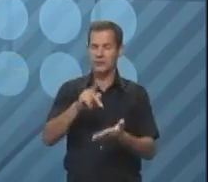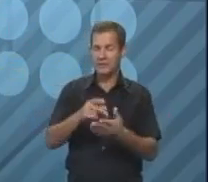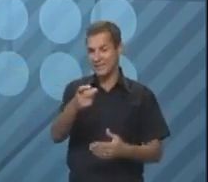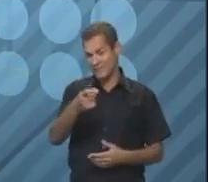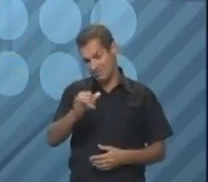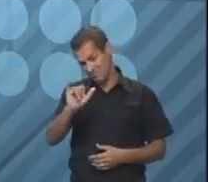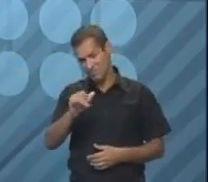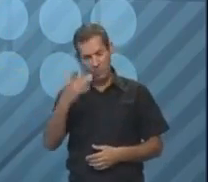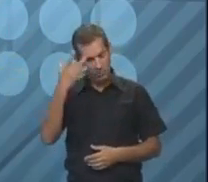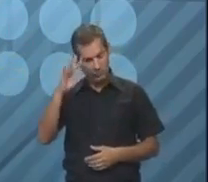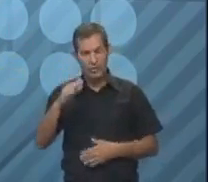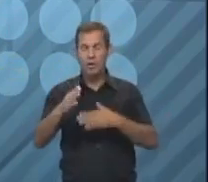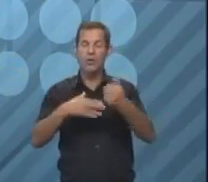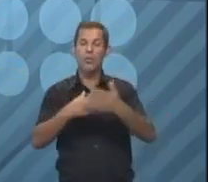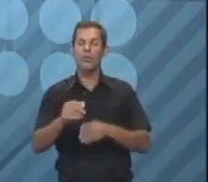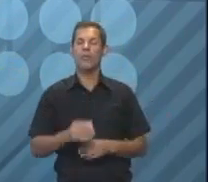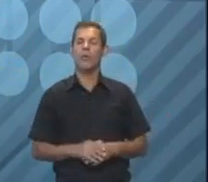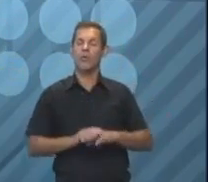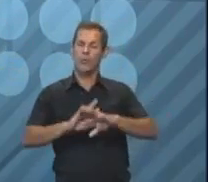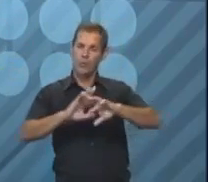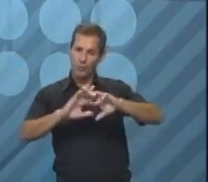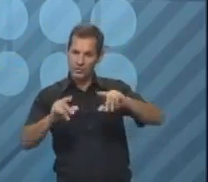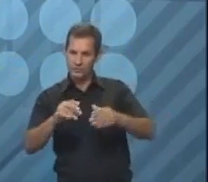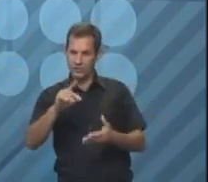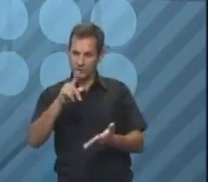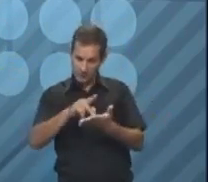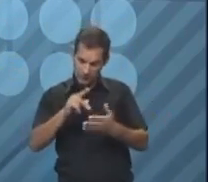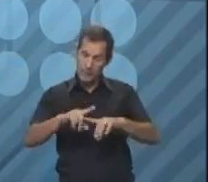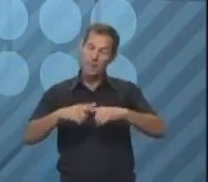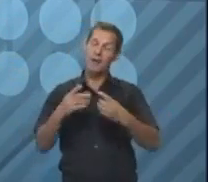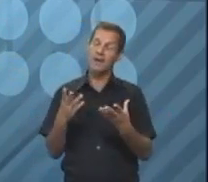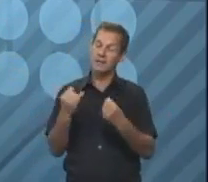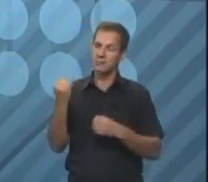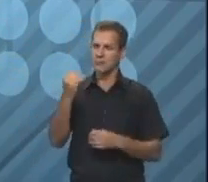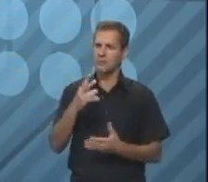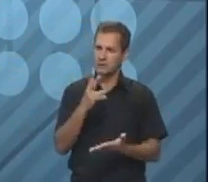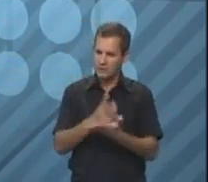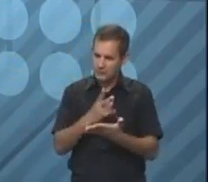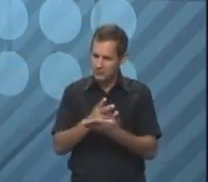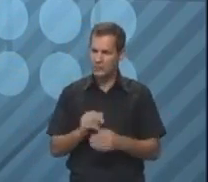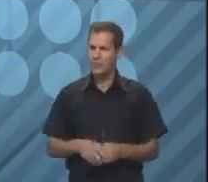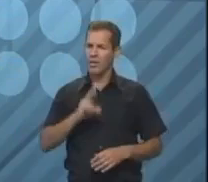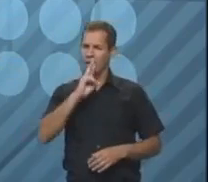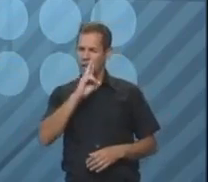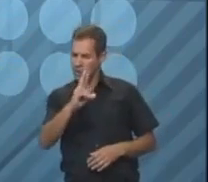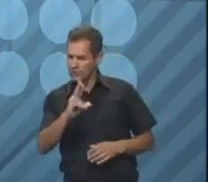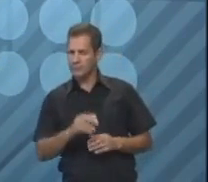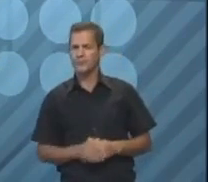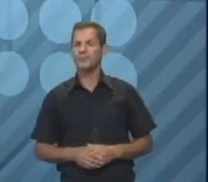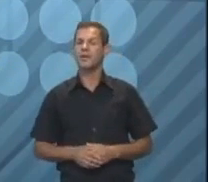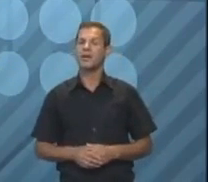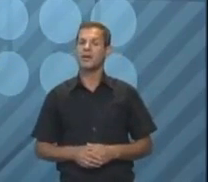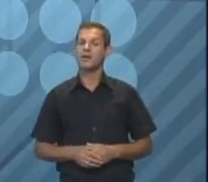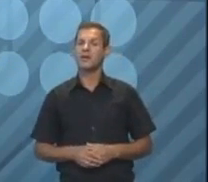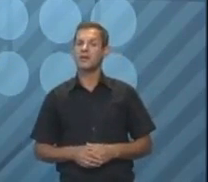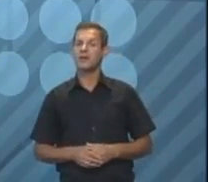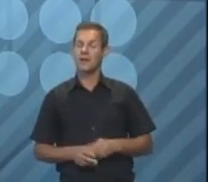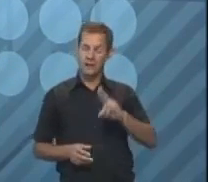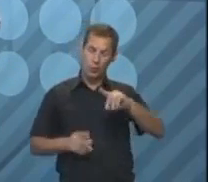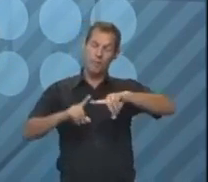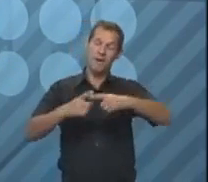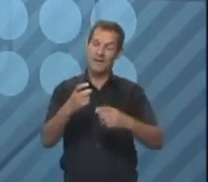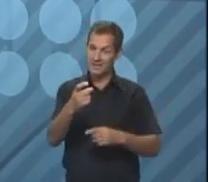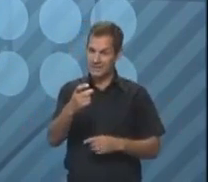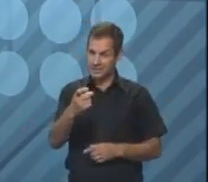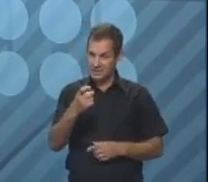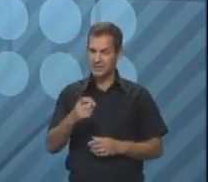x, y, seja qual for a variável original. Isso é muito importante. O resultado, ele não é em u, ele é